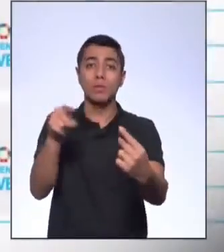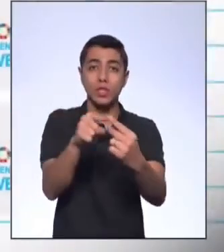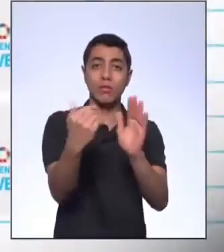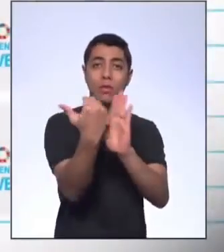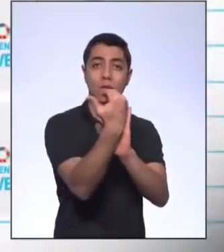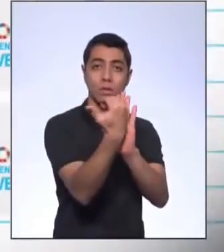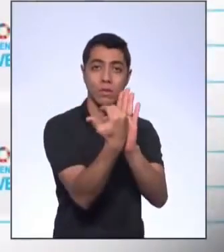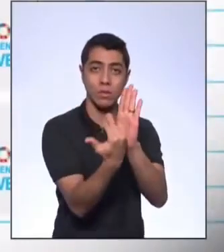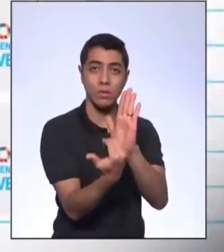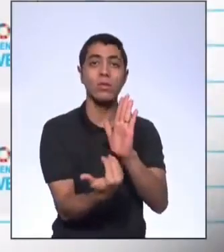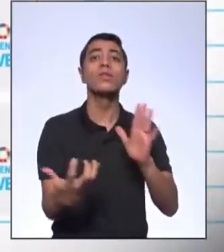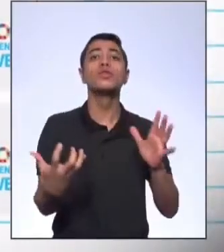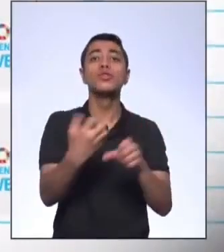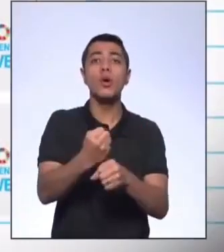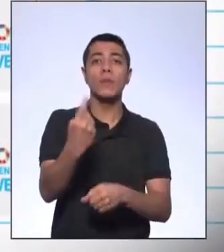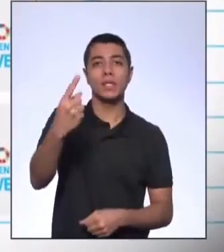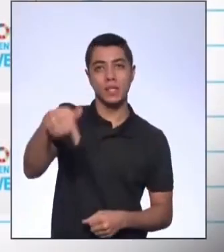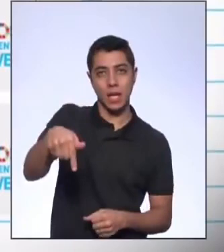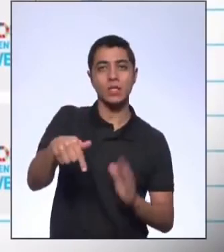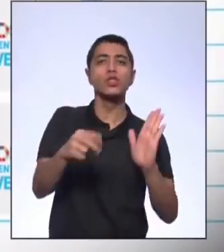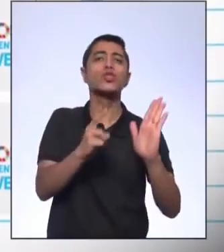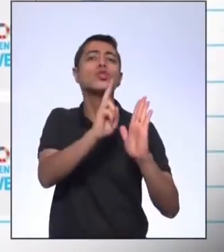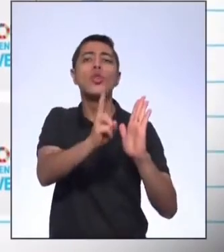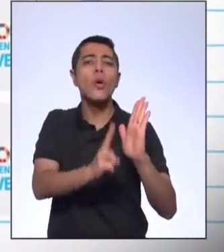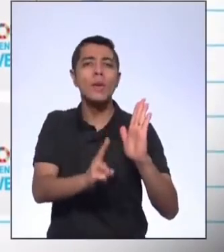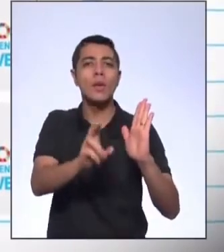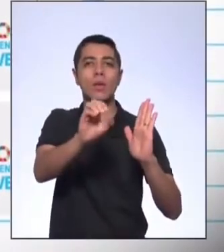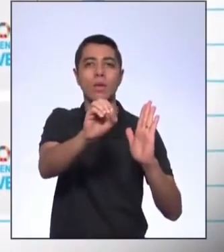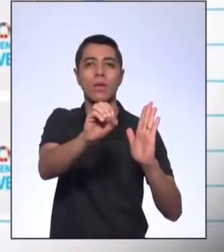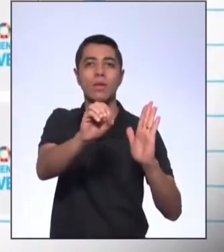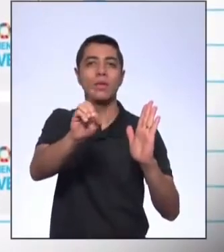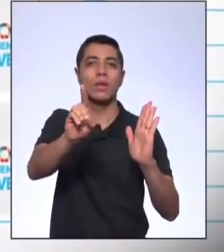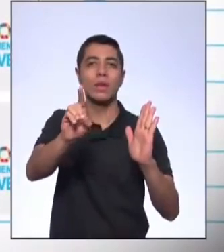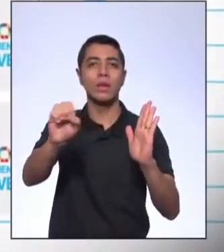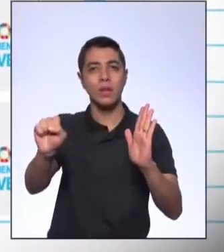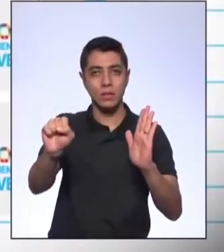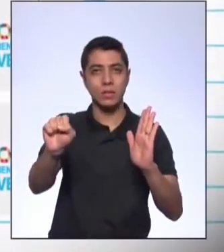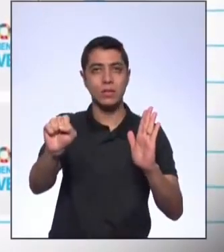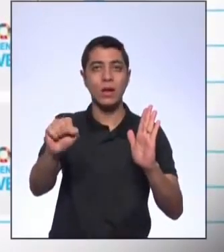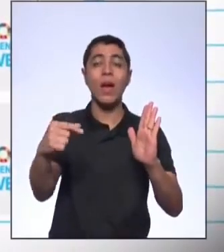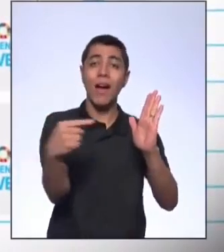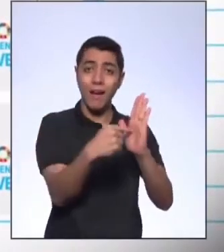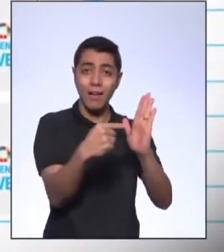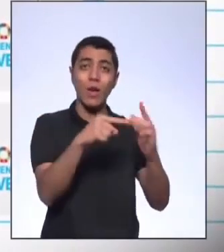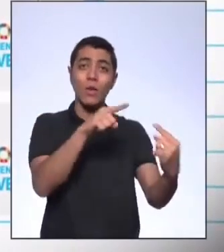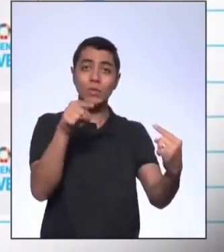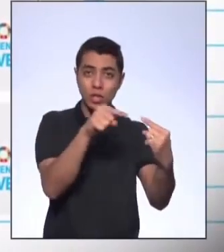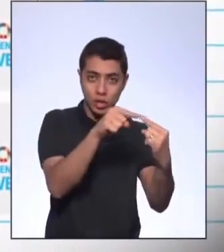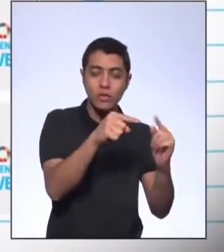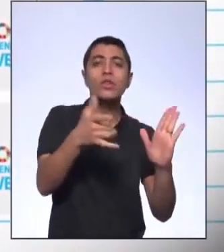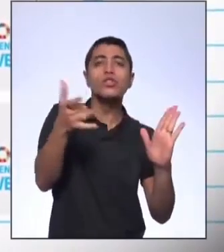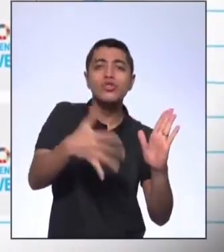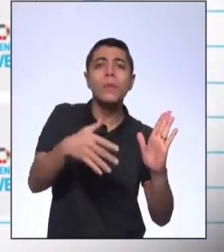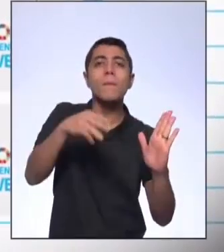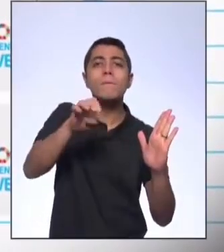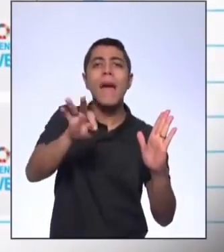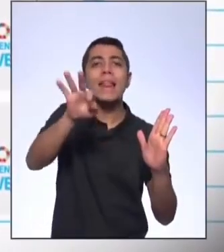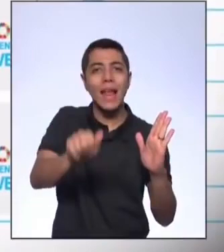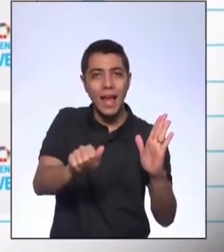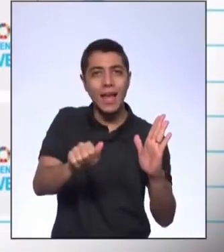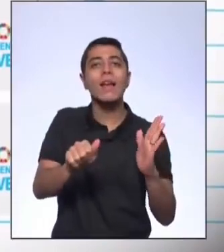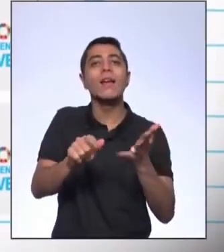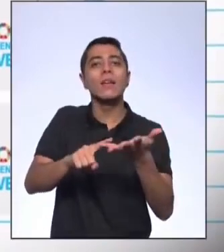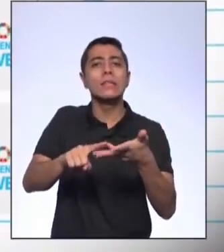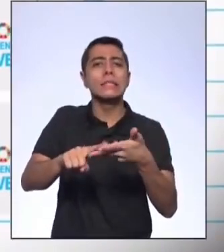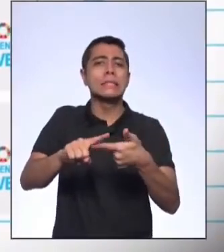objetivos de desenvolvimento sustentável esses objetivos se desdobra o em 169 metros assim os